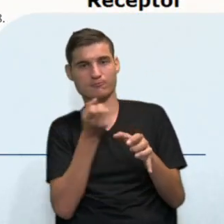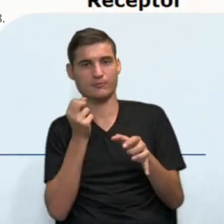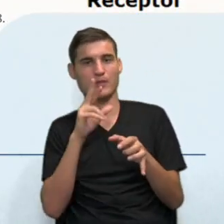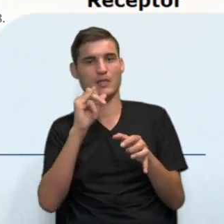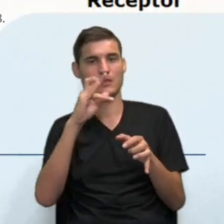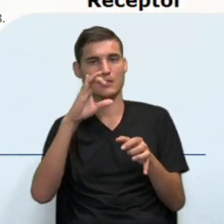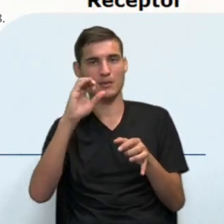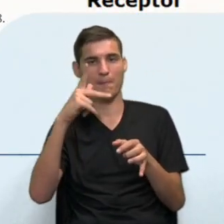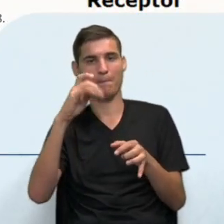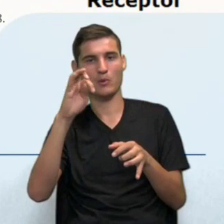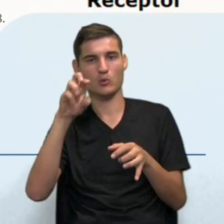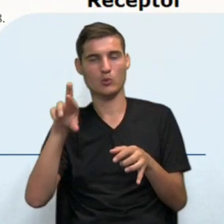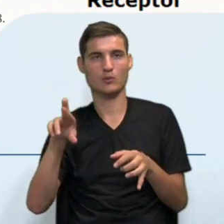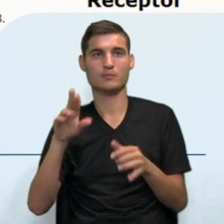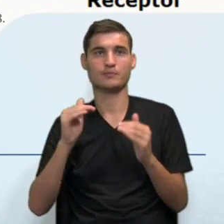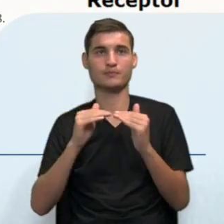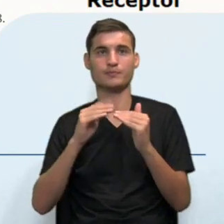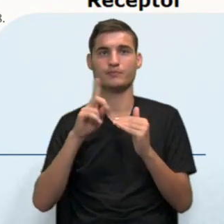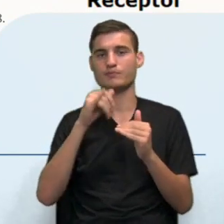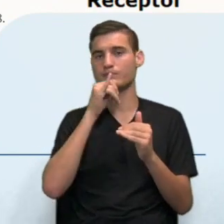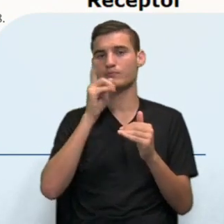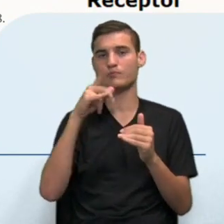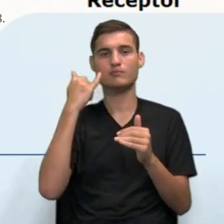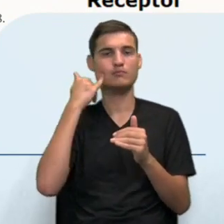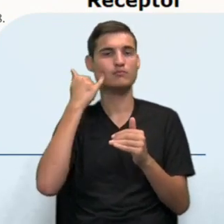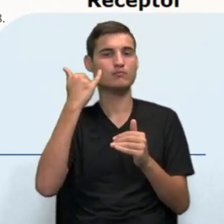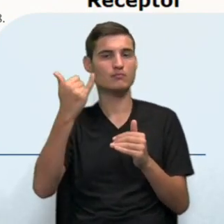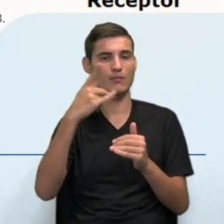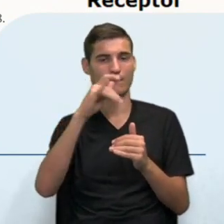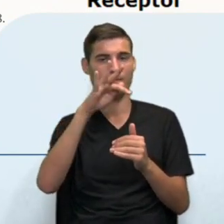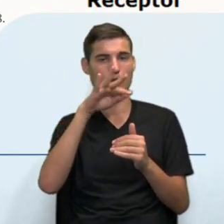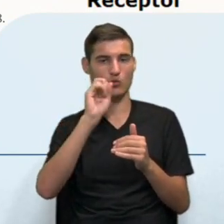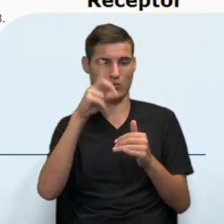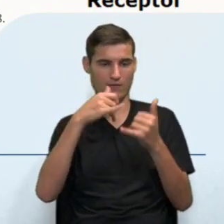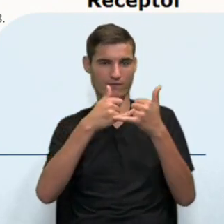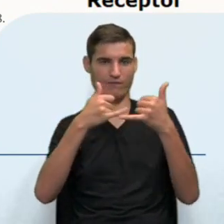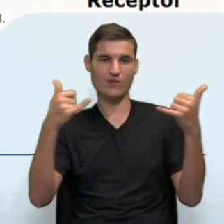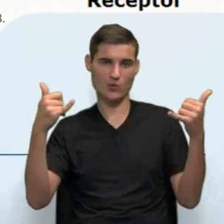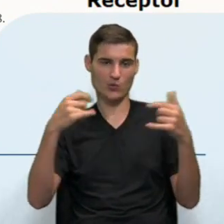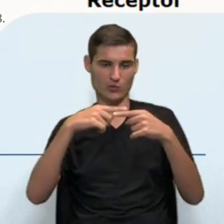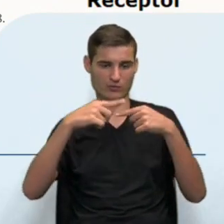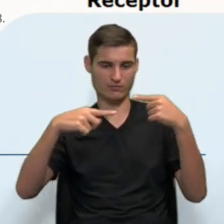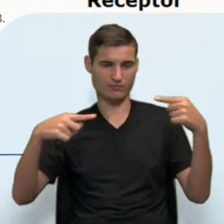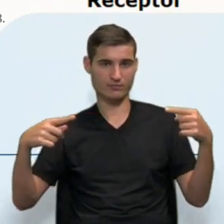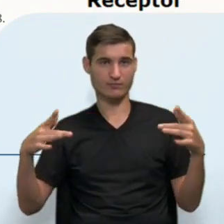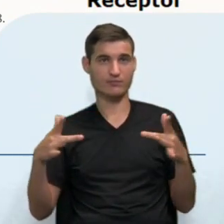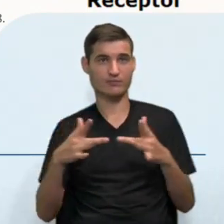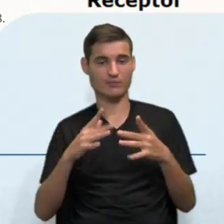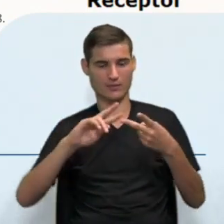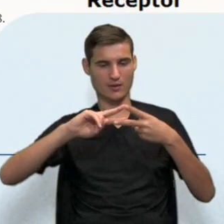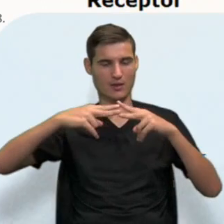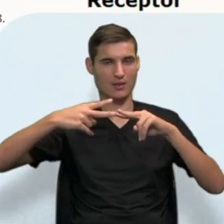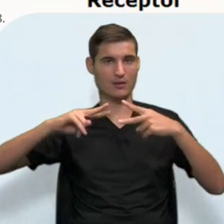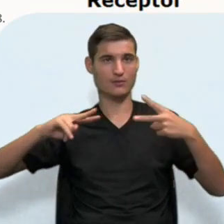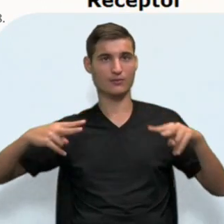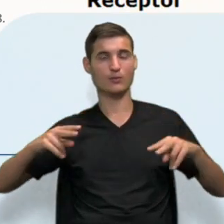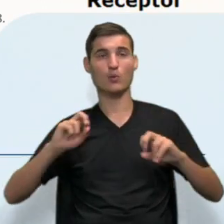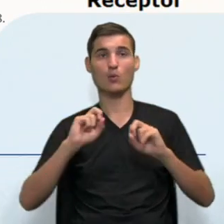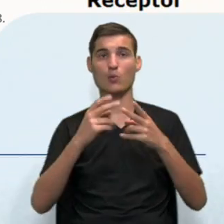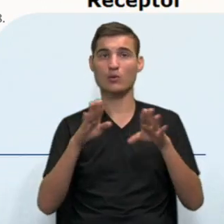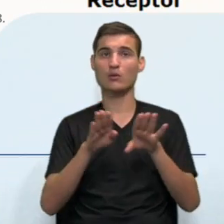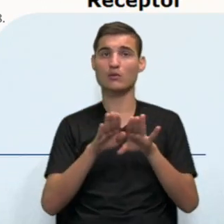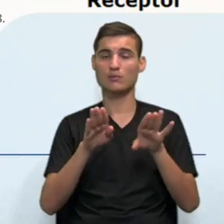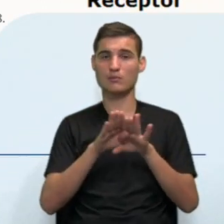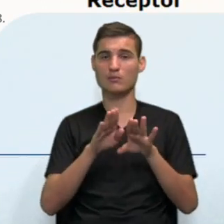falo de chamada de telefone fixo, é um par de fio, o par trançado, ou então pode ser as ondas